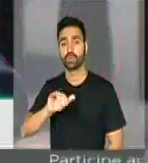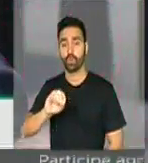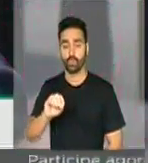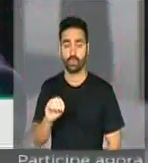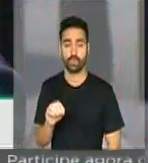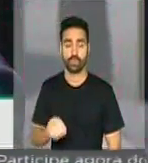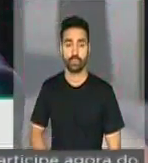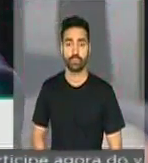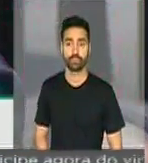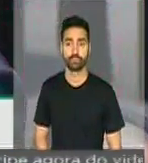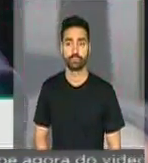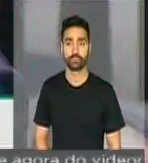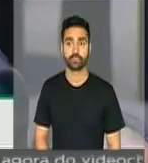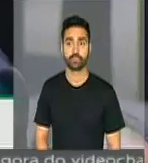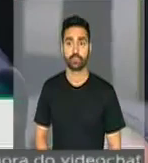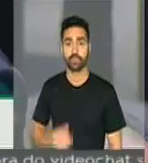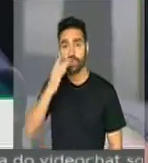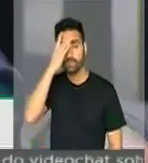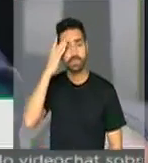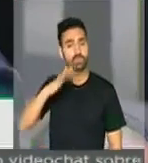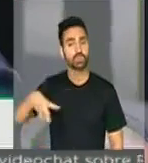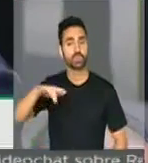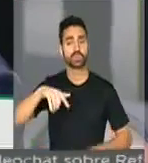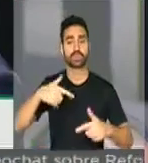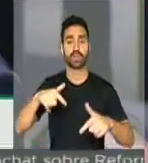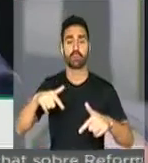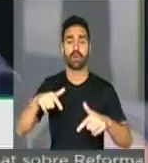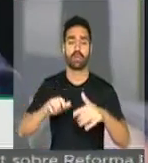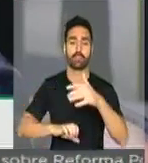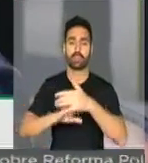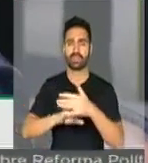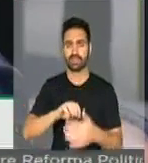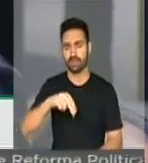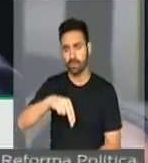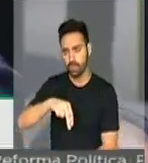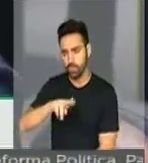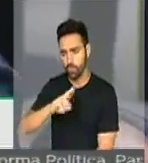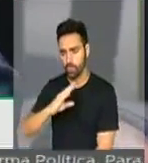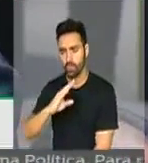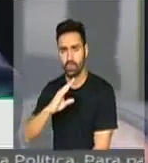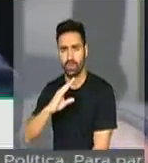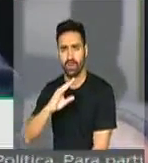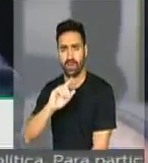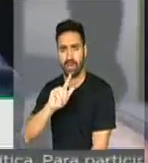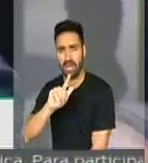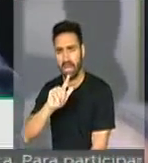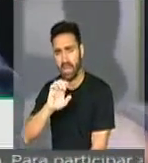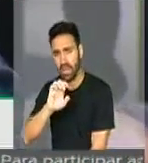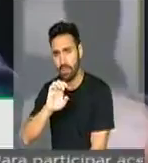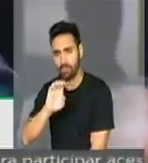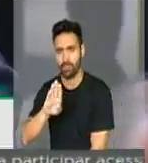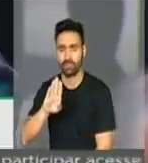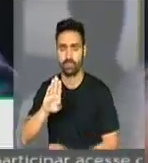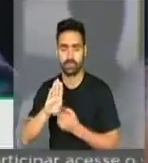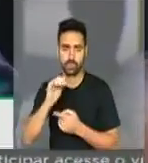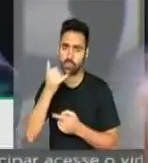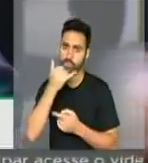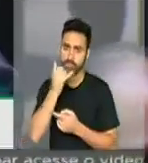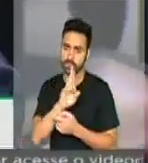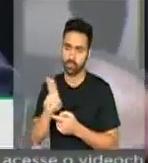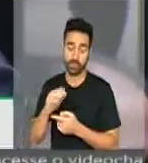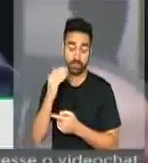Janeiro com os trabalhadores da Nuclep. O assédio moral tem